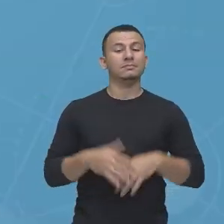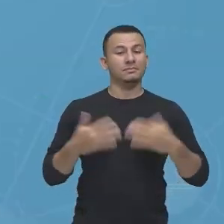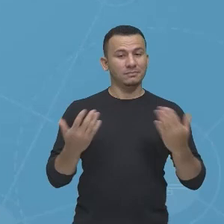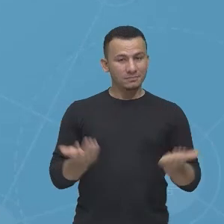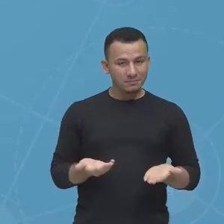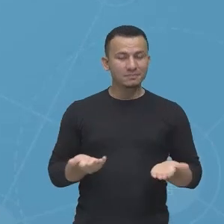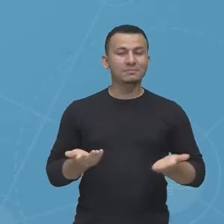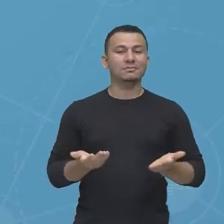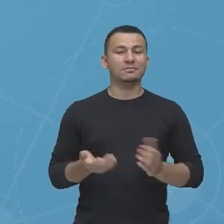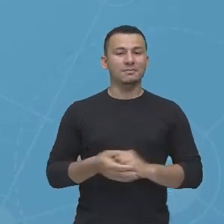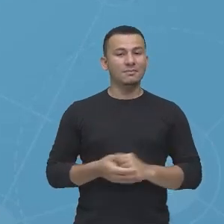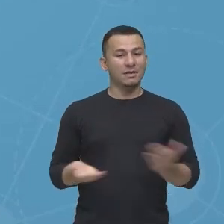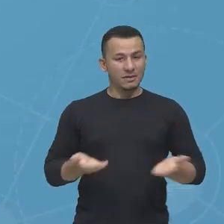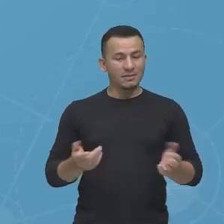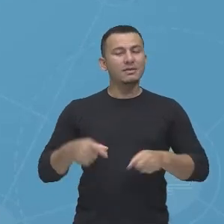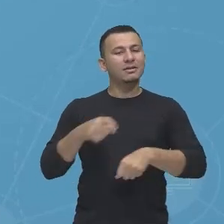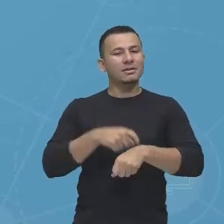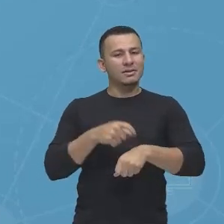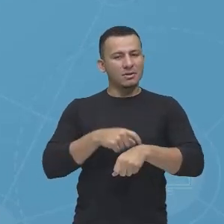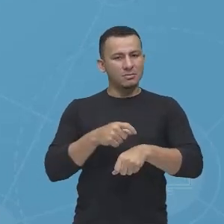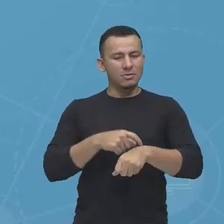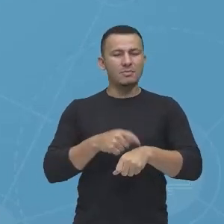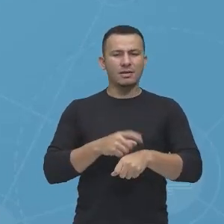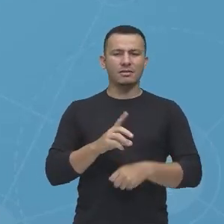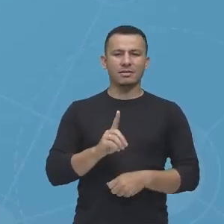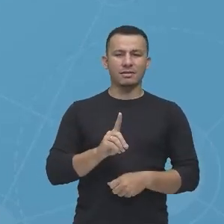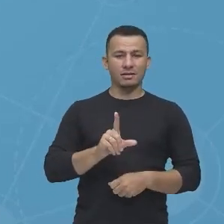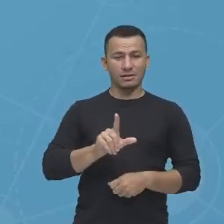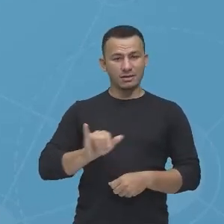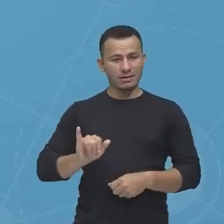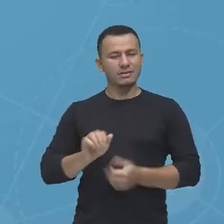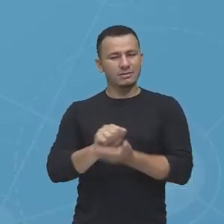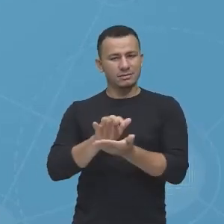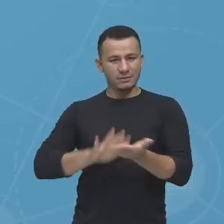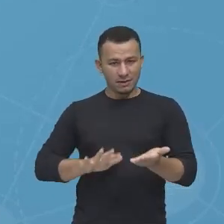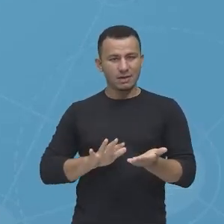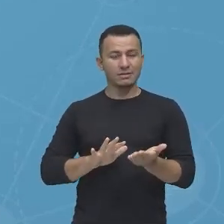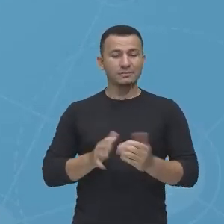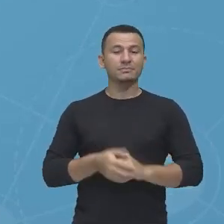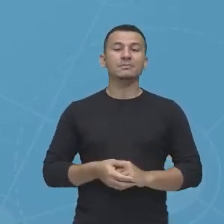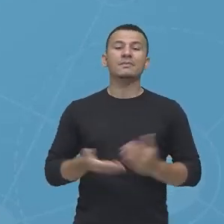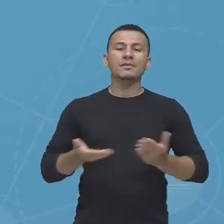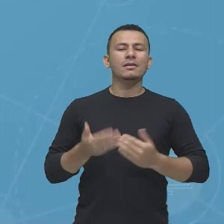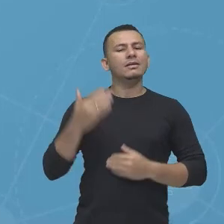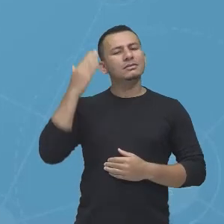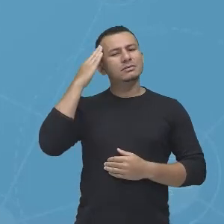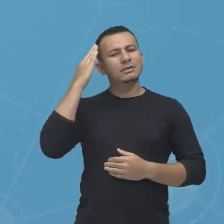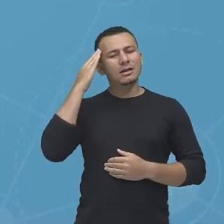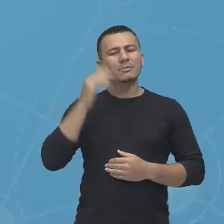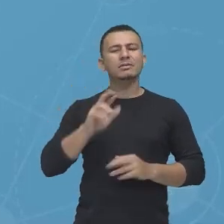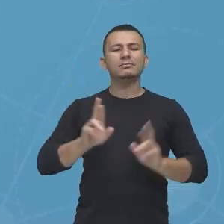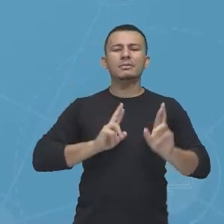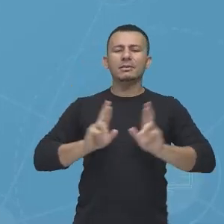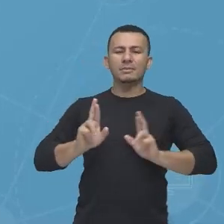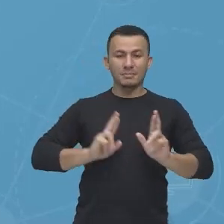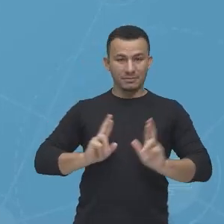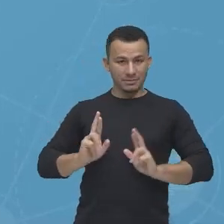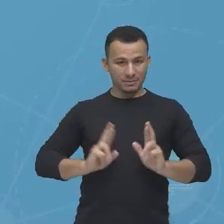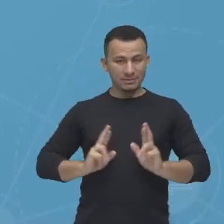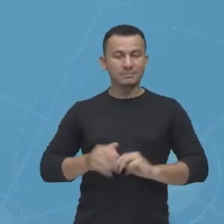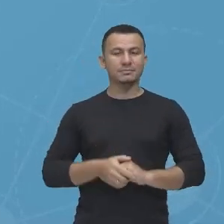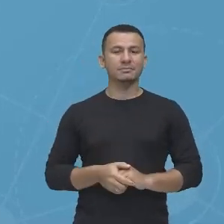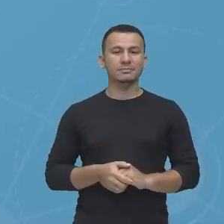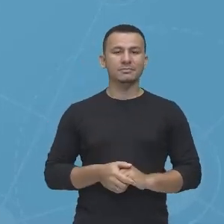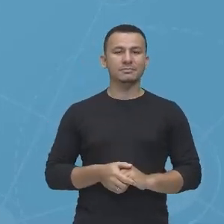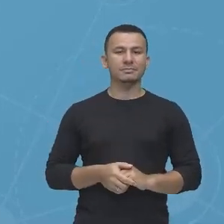Estamos de volta. Esse é o momento da DLI, da Dinâmica Local Interativa. Agora vamos verificar aí as nossas respostas, né? Vamos